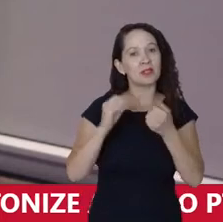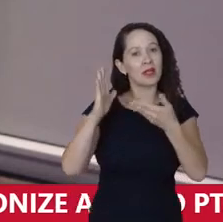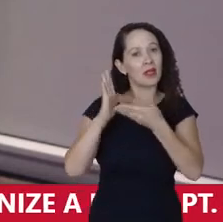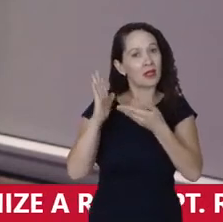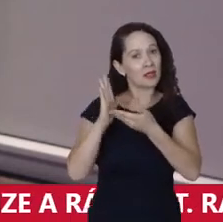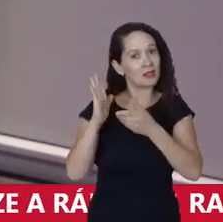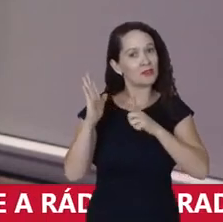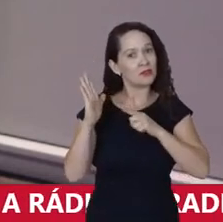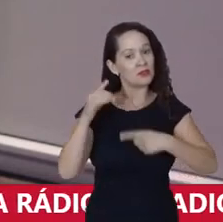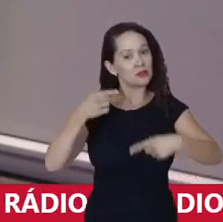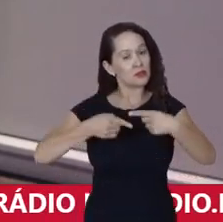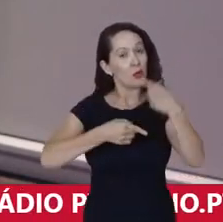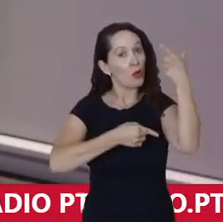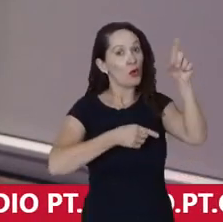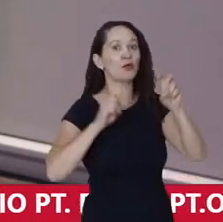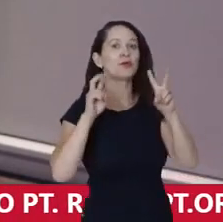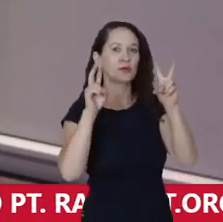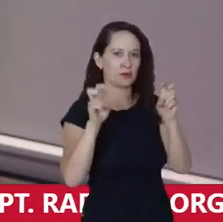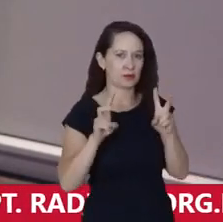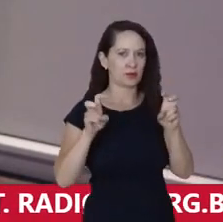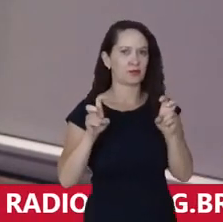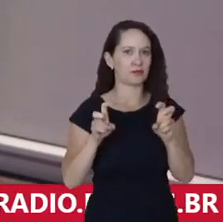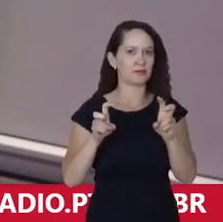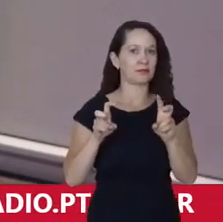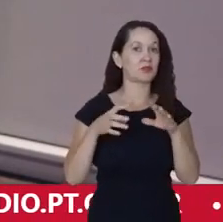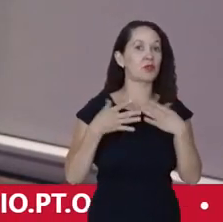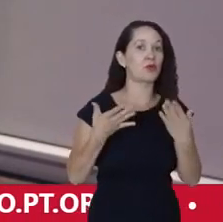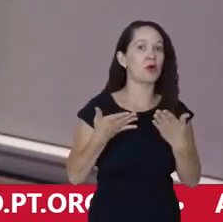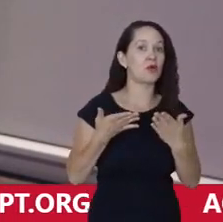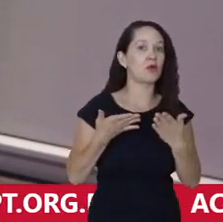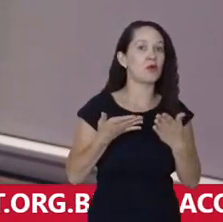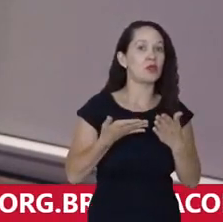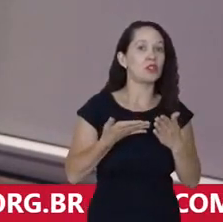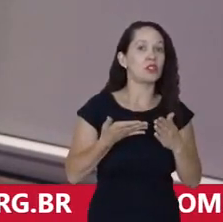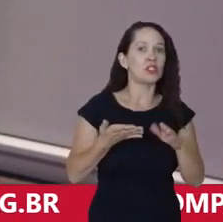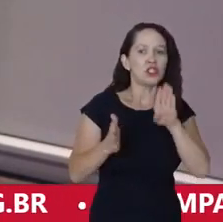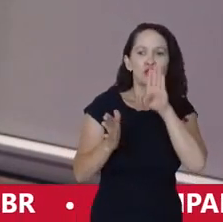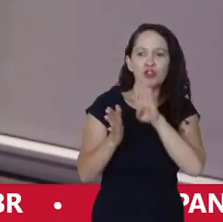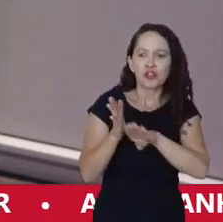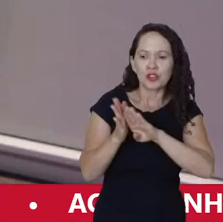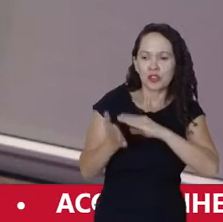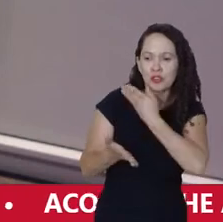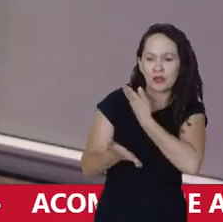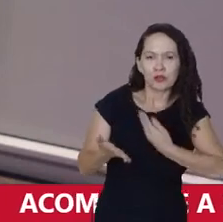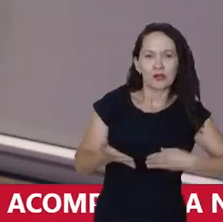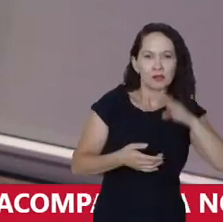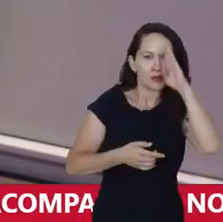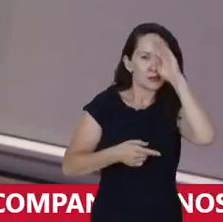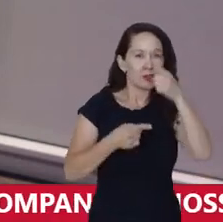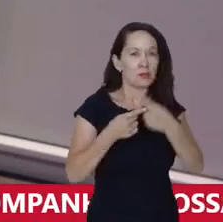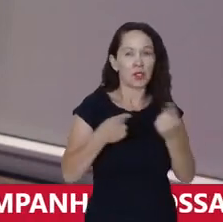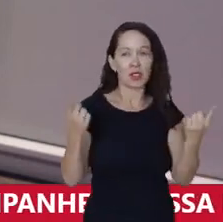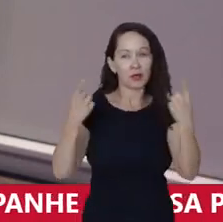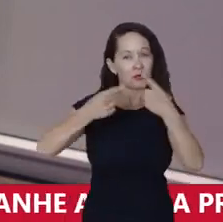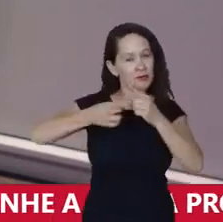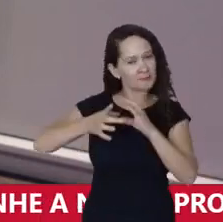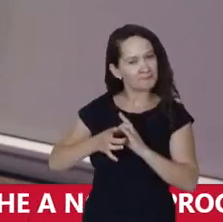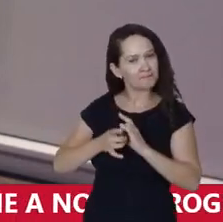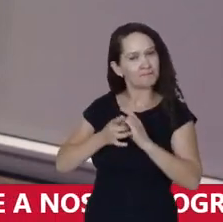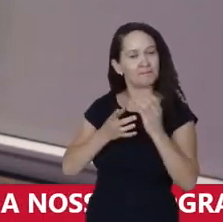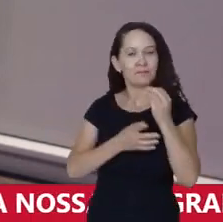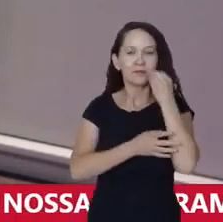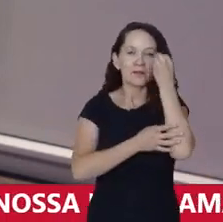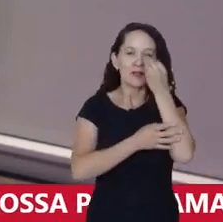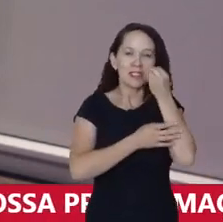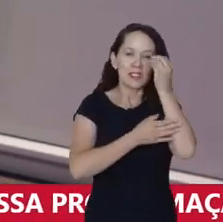Câmara estivesse discutindo outro assunto, que é o impeachment do presidente Jair Bolsonaro por atos antidemocráticos, por